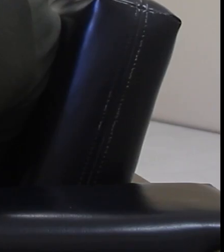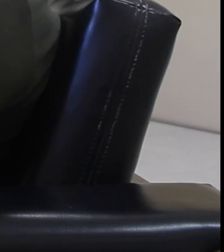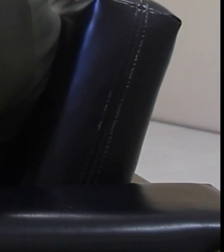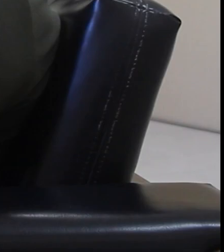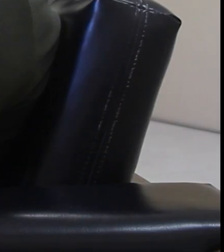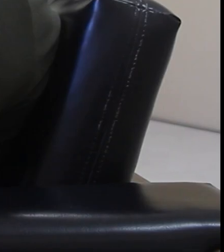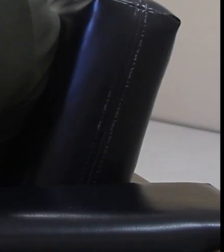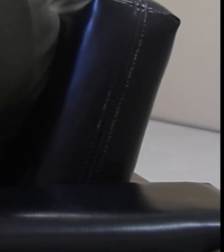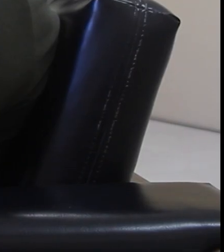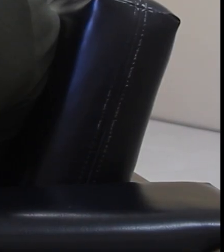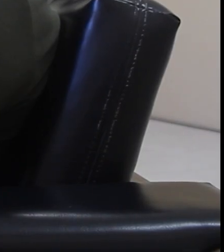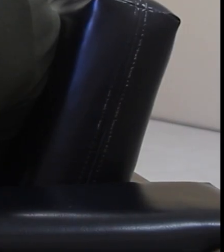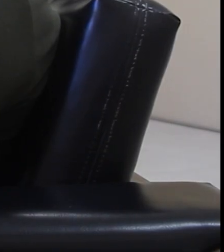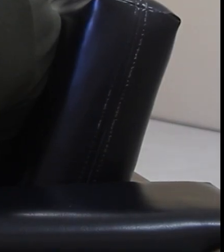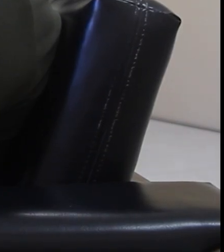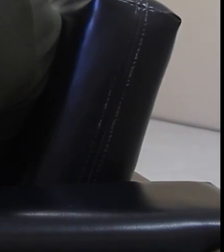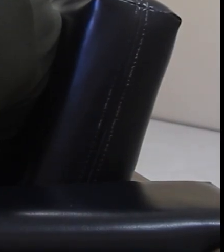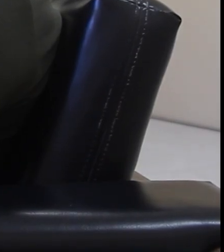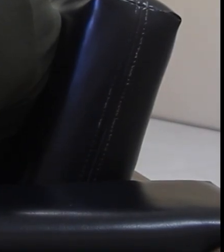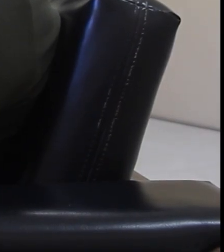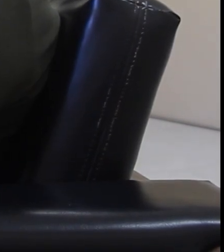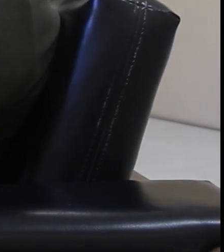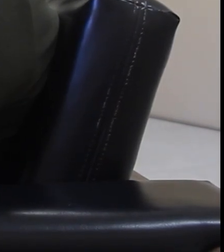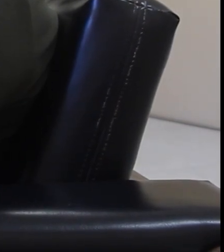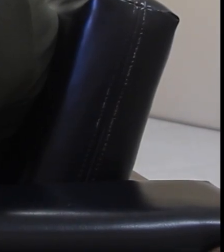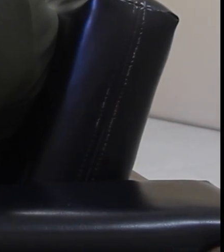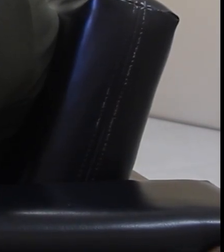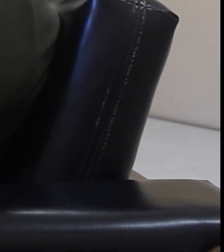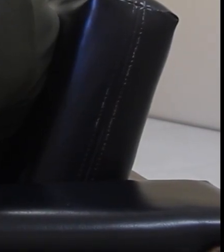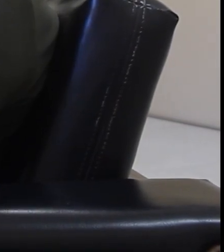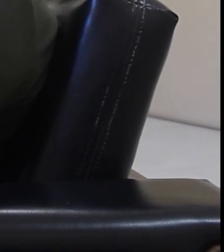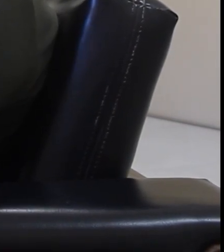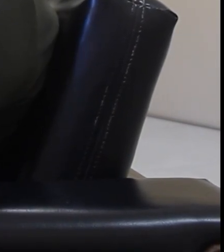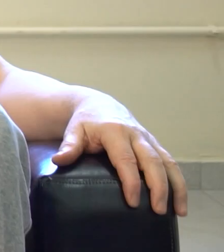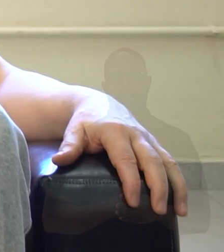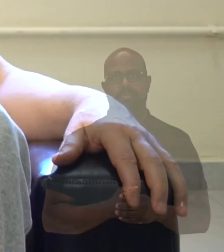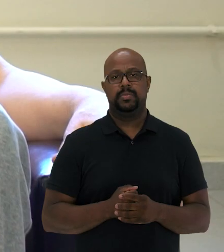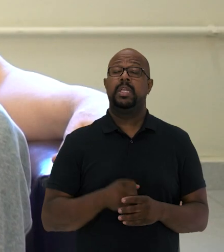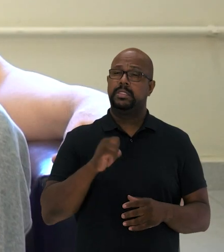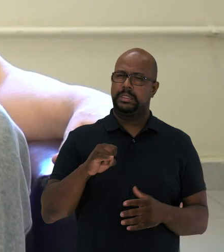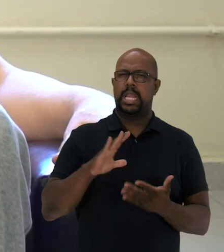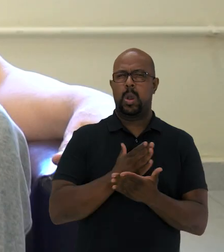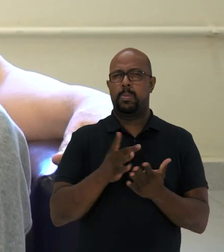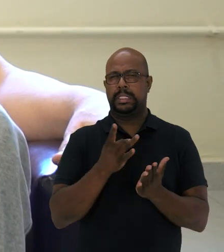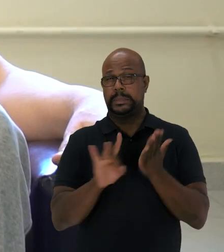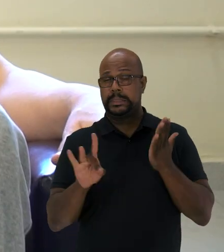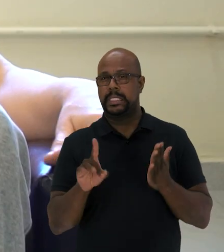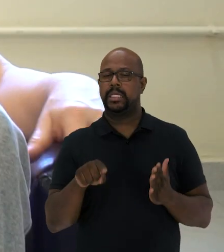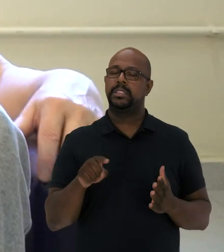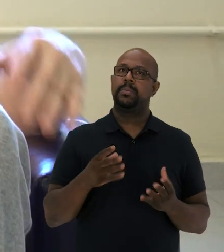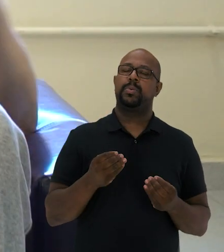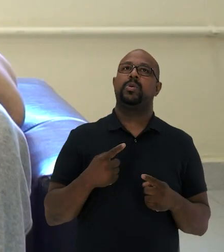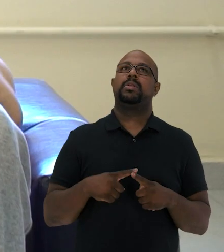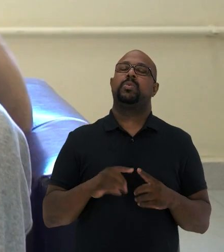Tens algum relato de alguma coisa assim? Ele gerou alguma inimizade para poder fazer essas denúncias? Se alguma inimizade, ele